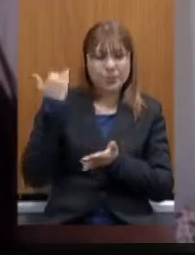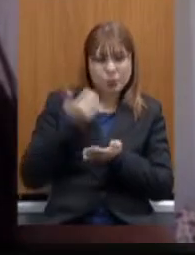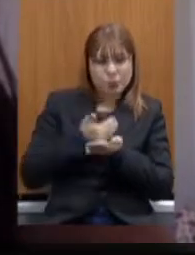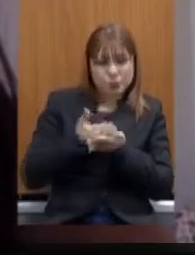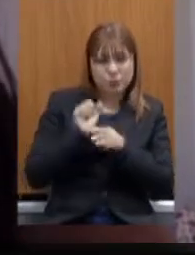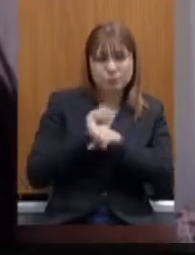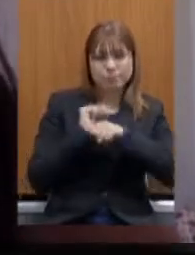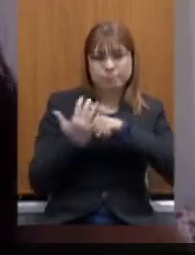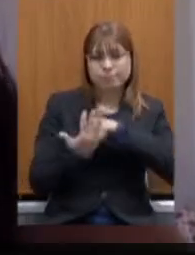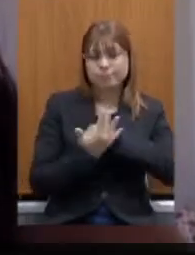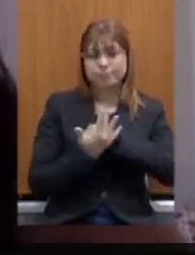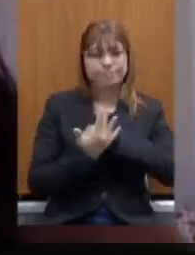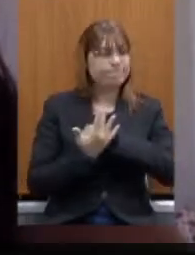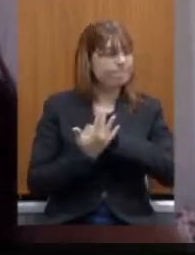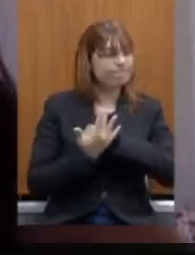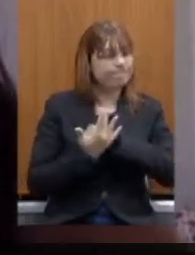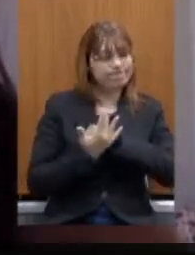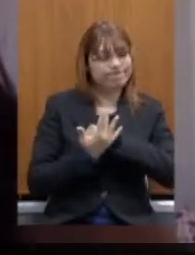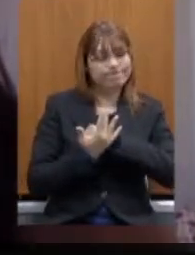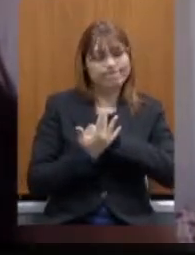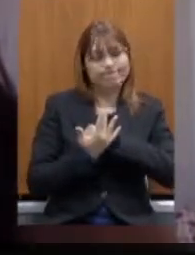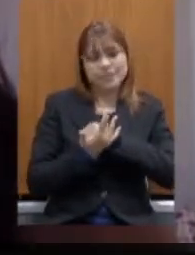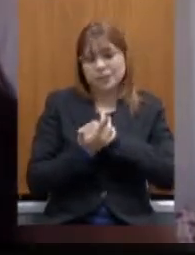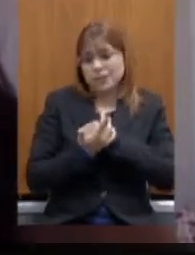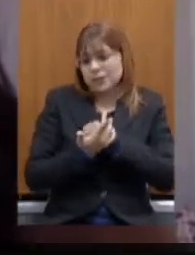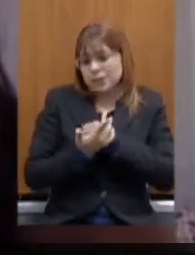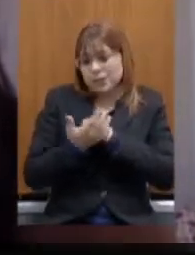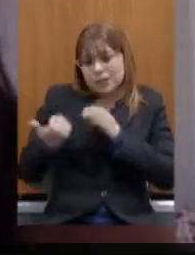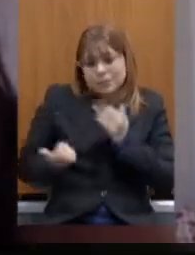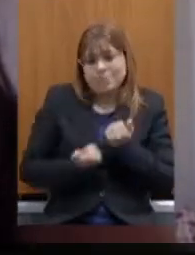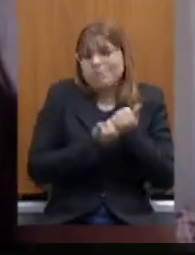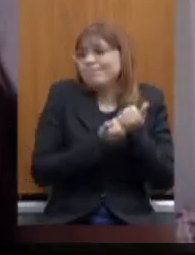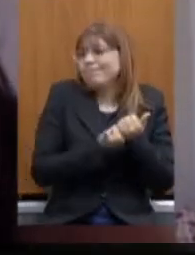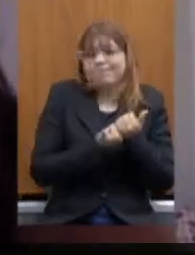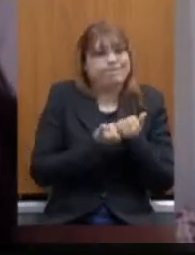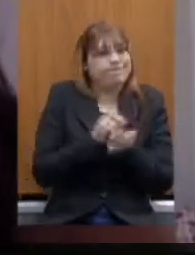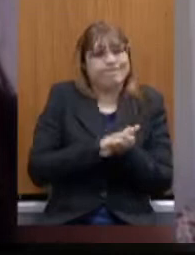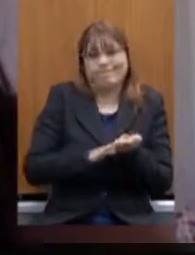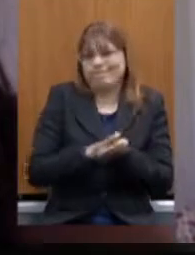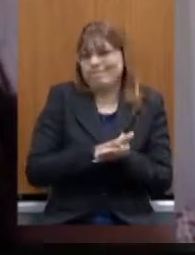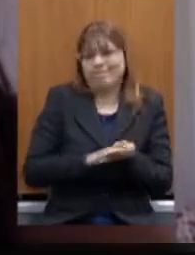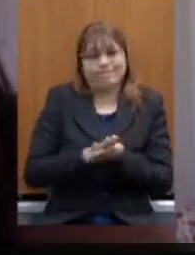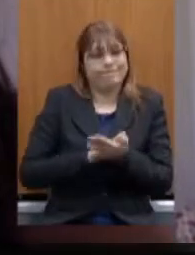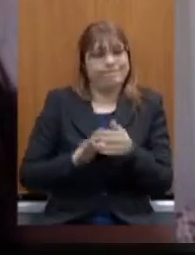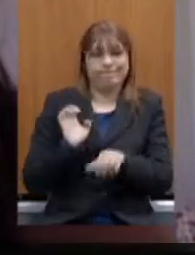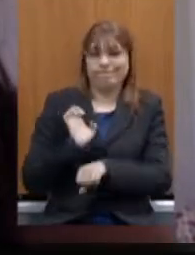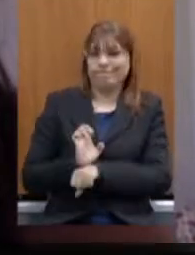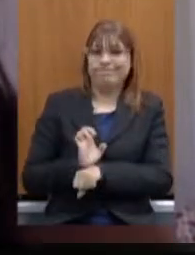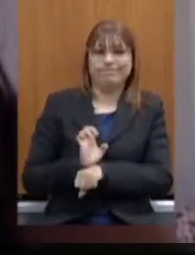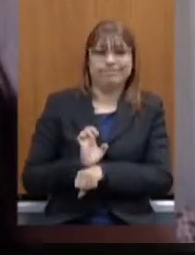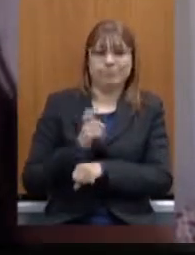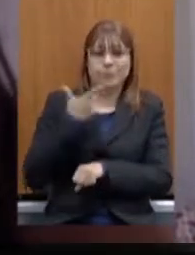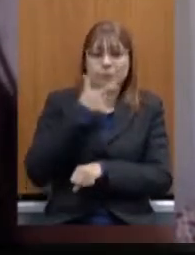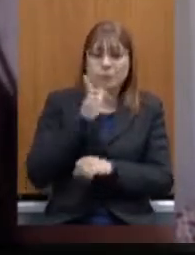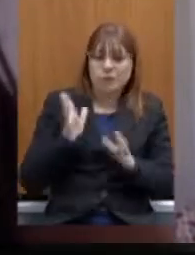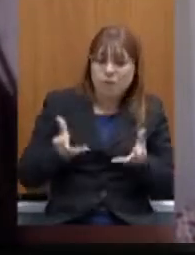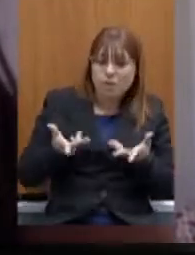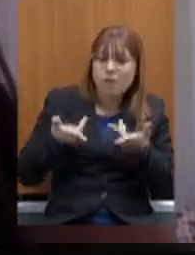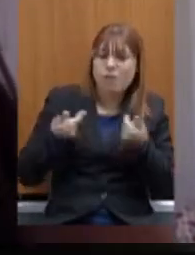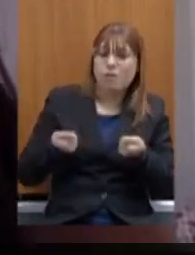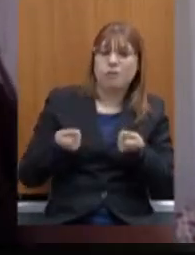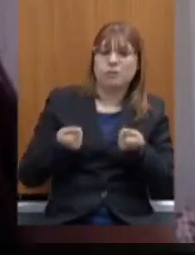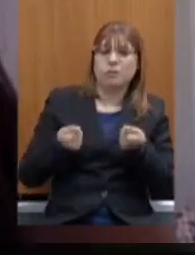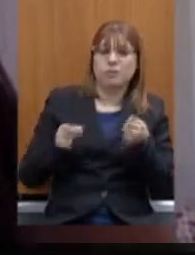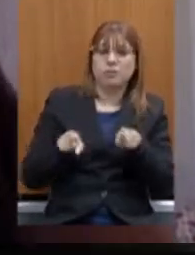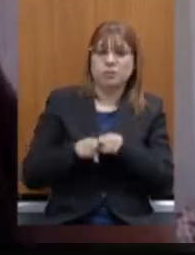tivemos em nenhum momento é nenhum apoio do estado né tanto para qualificação nossa capacitação